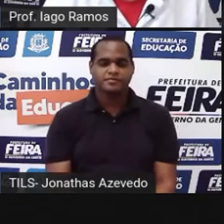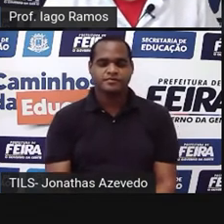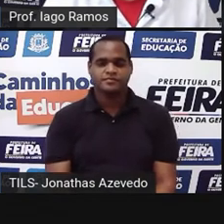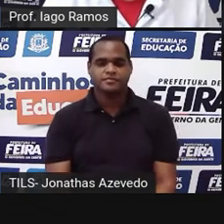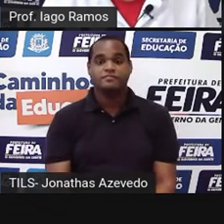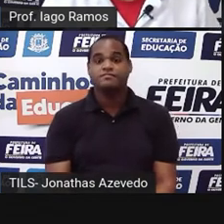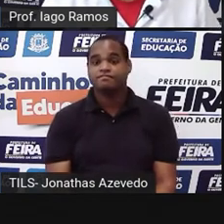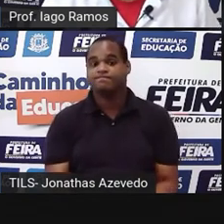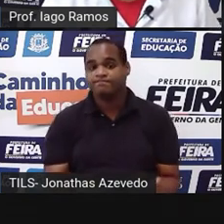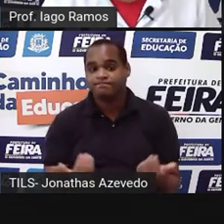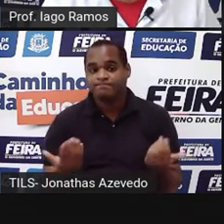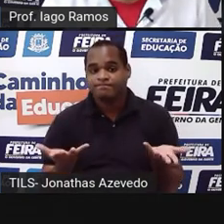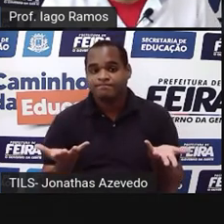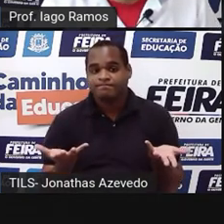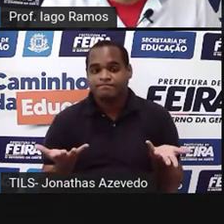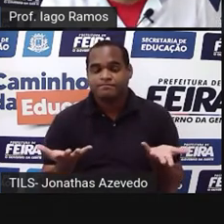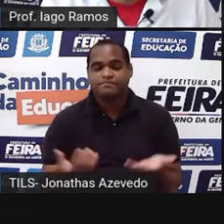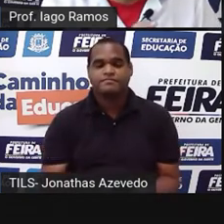E aí?